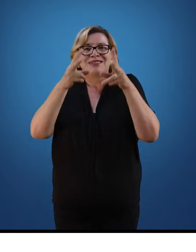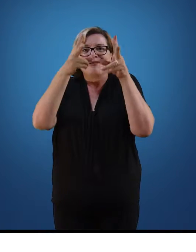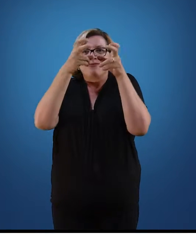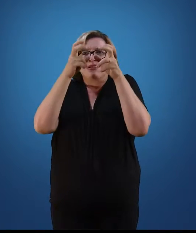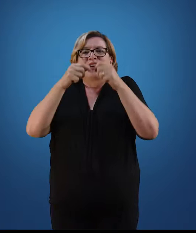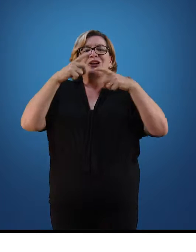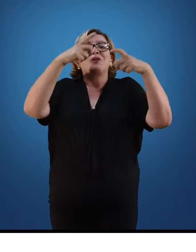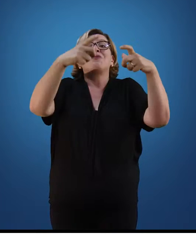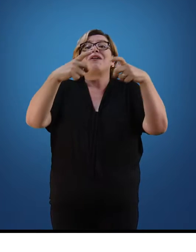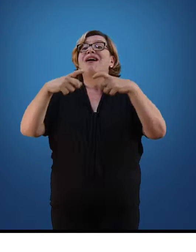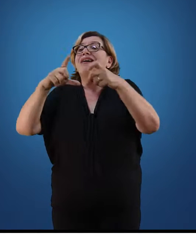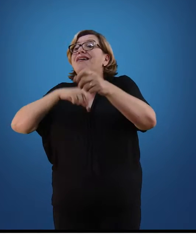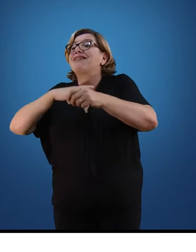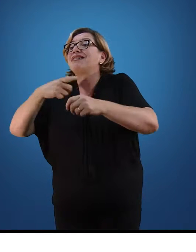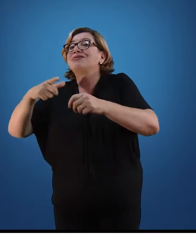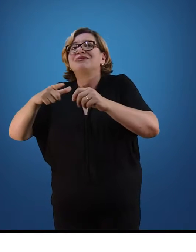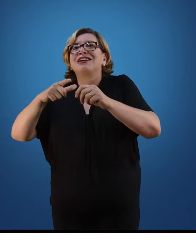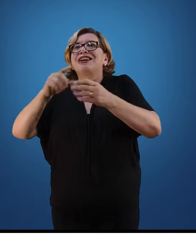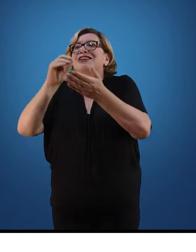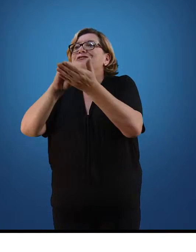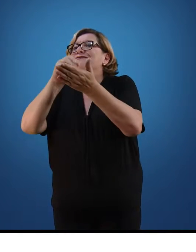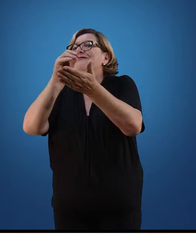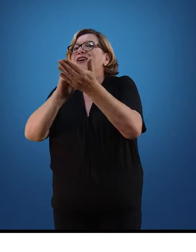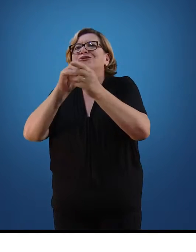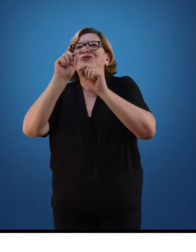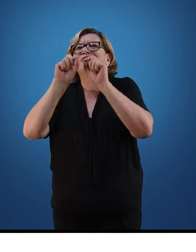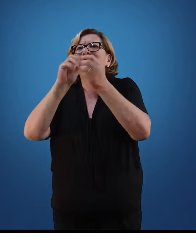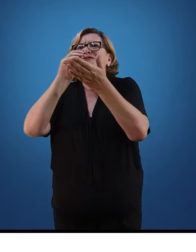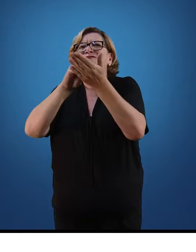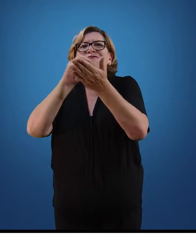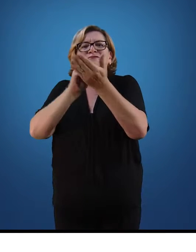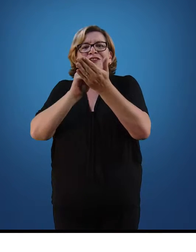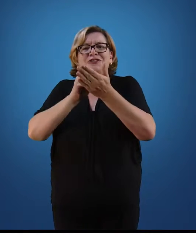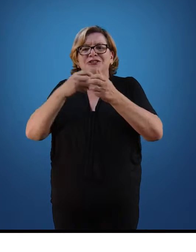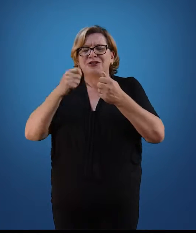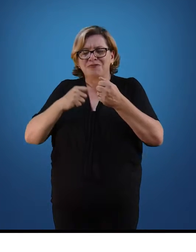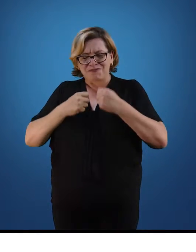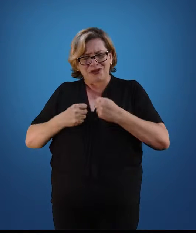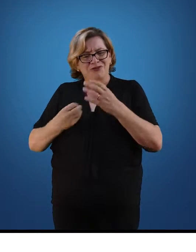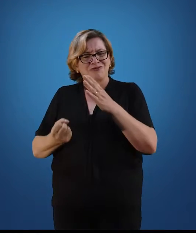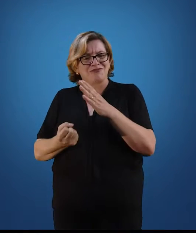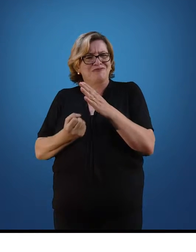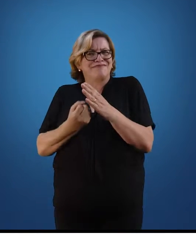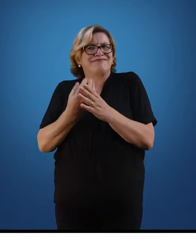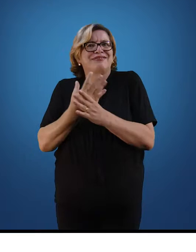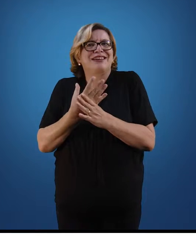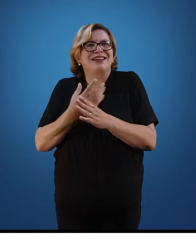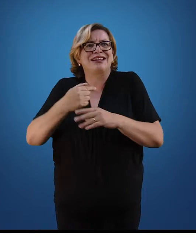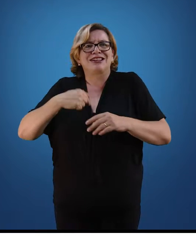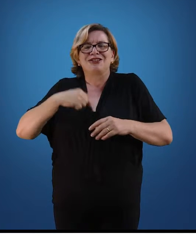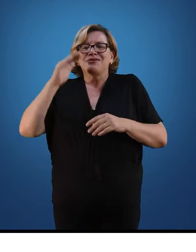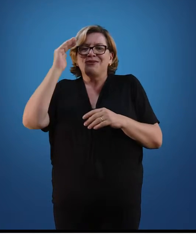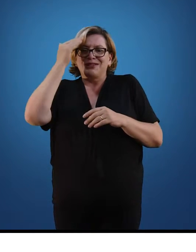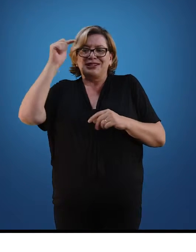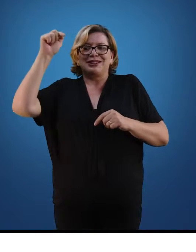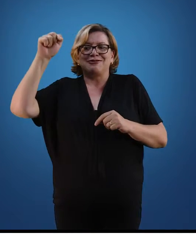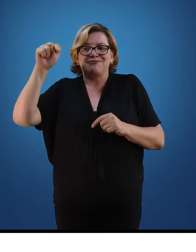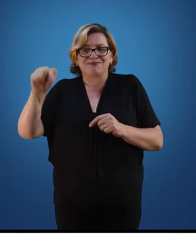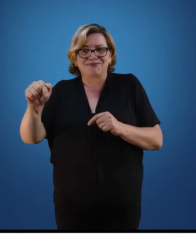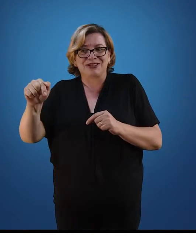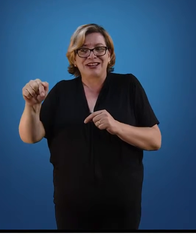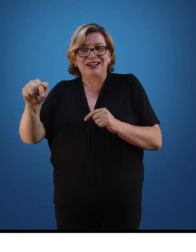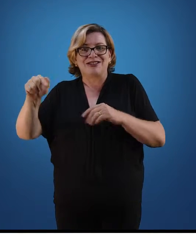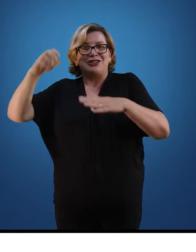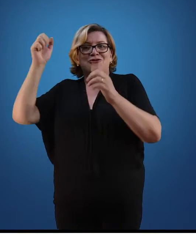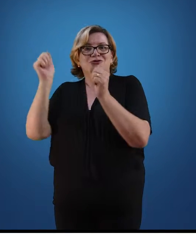que lugar que ainda não existe alguma coisa que eu posso criar, que eu posso estabelecer. Então a gente tem que entender que inovação e empreendedorismo,